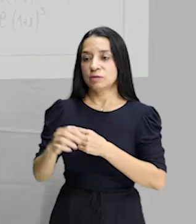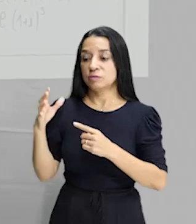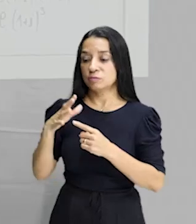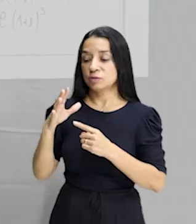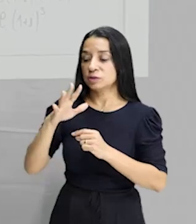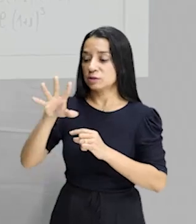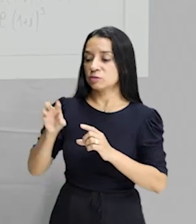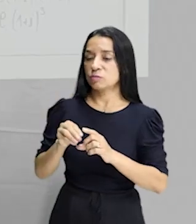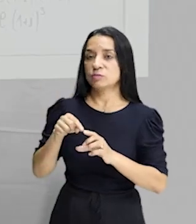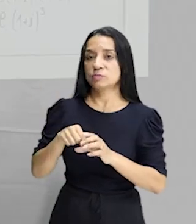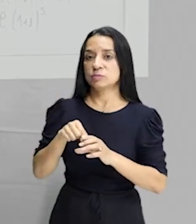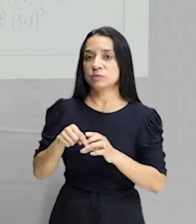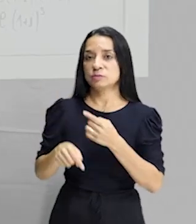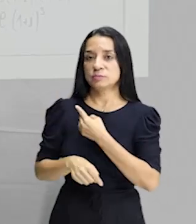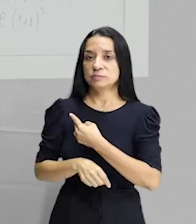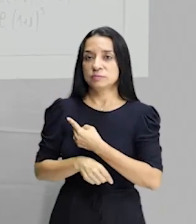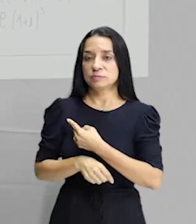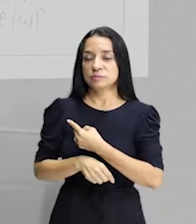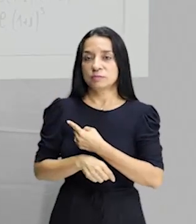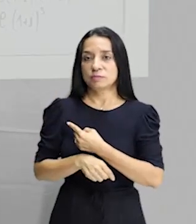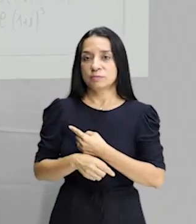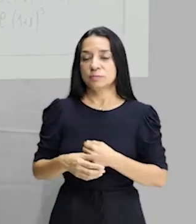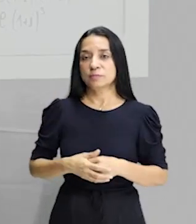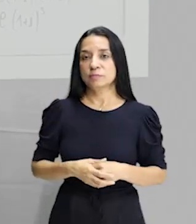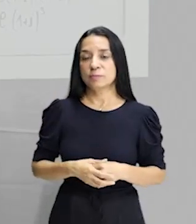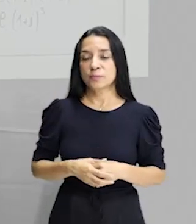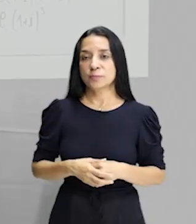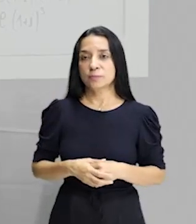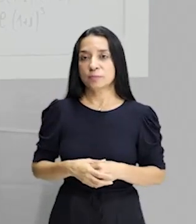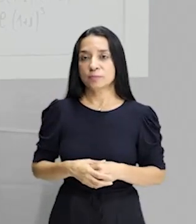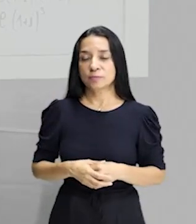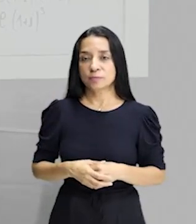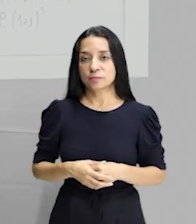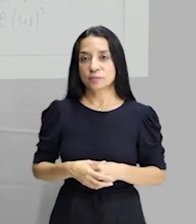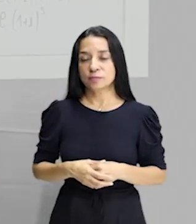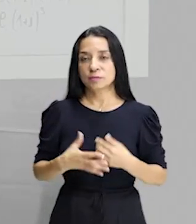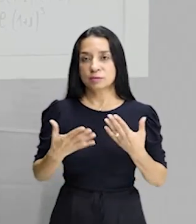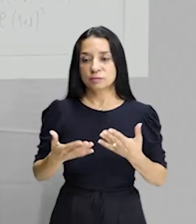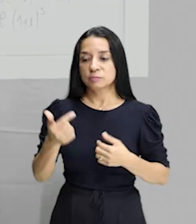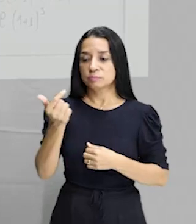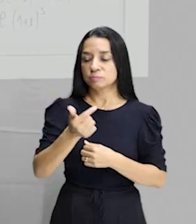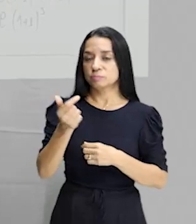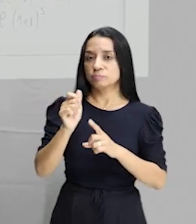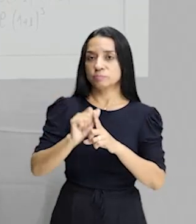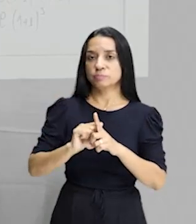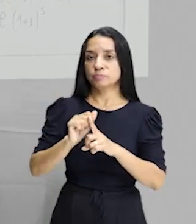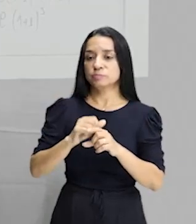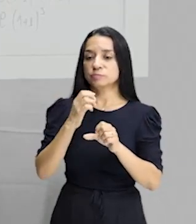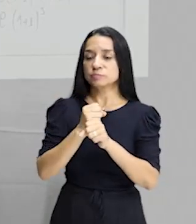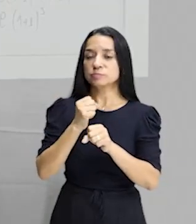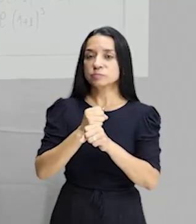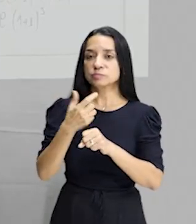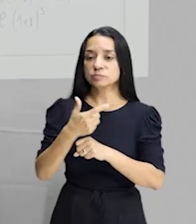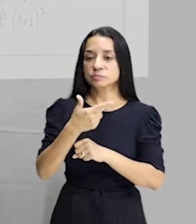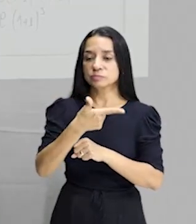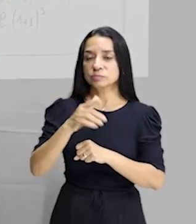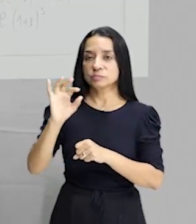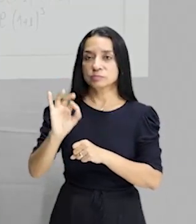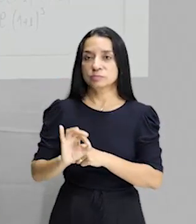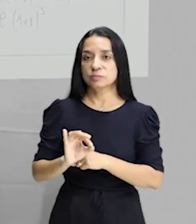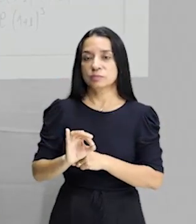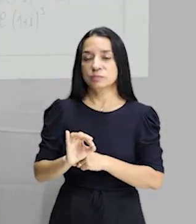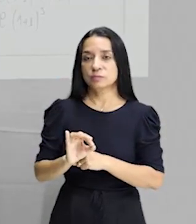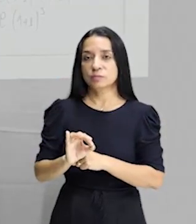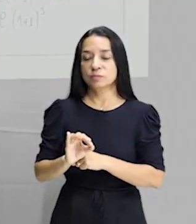tá como eu falei para vocês esse de sempre sobre o montante do período anterior então no segundo mês eu vou calcular agora 2%